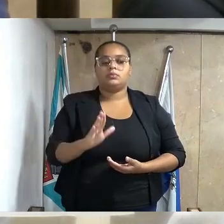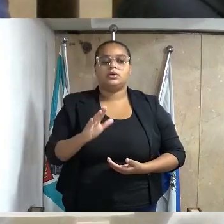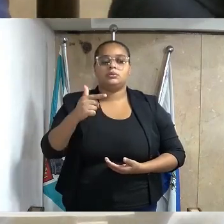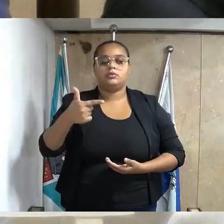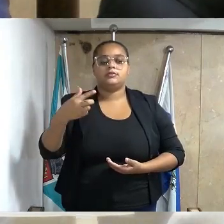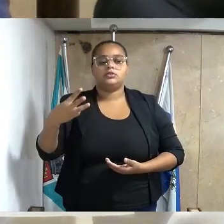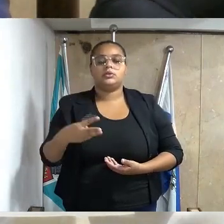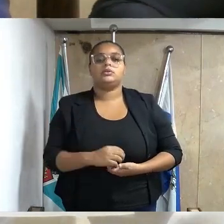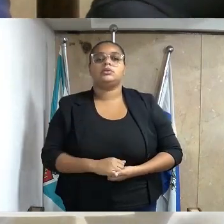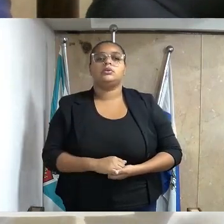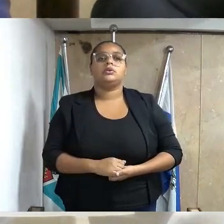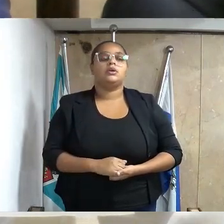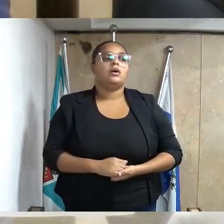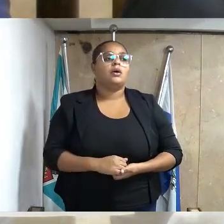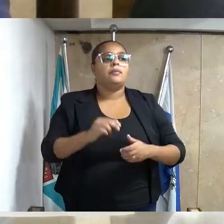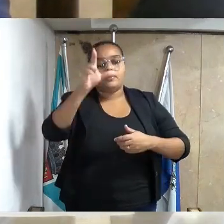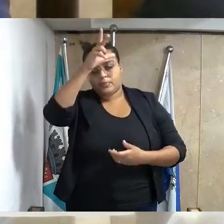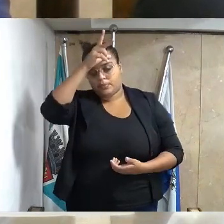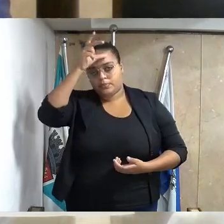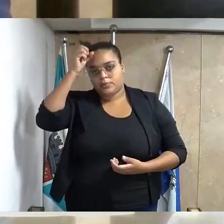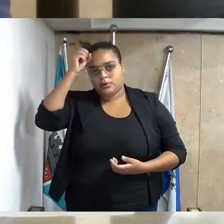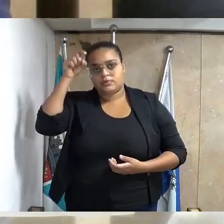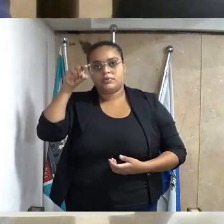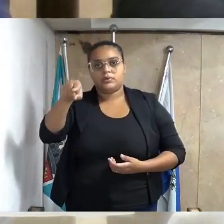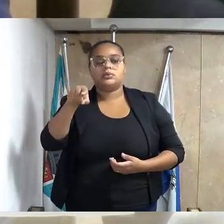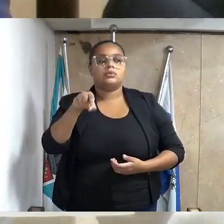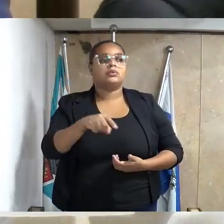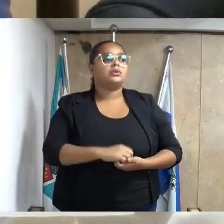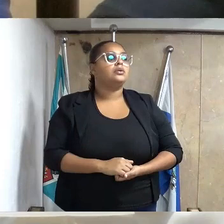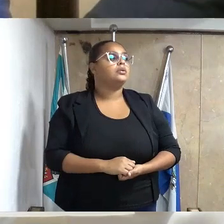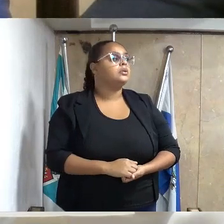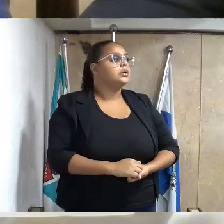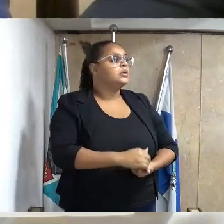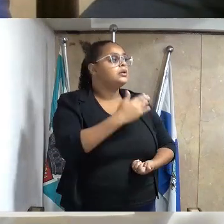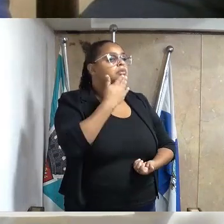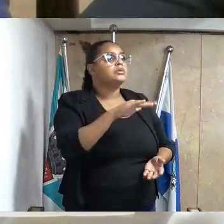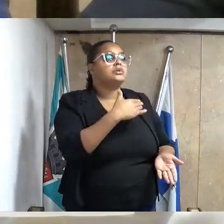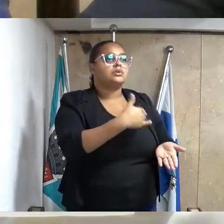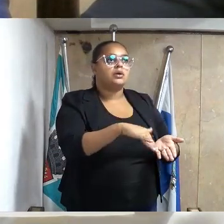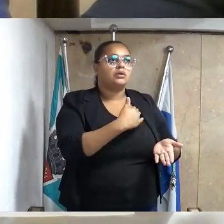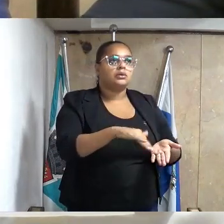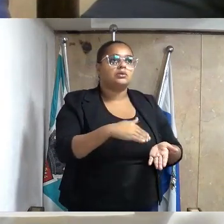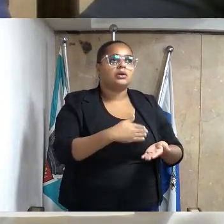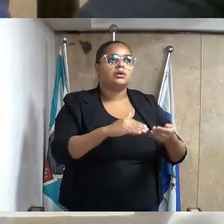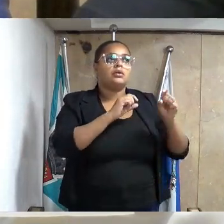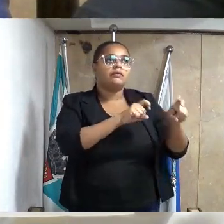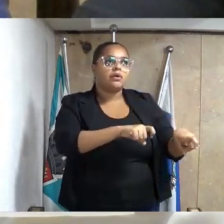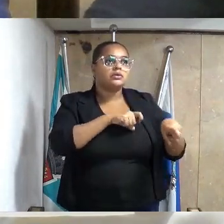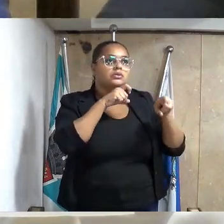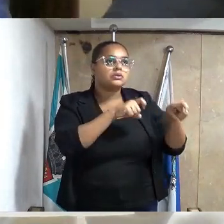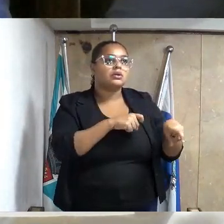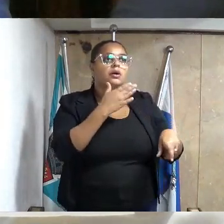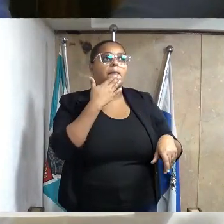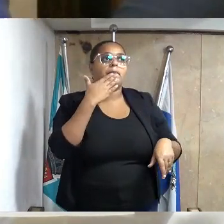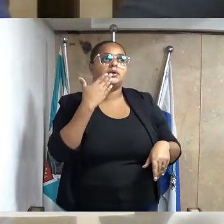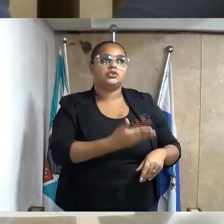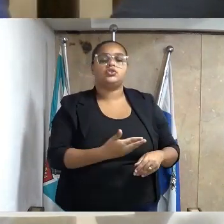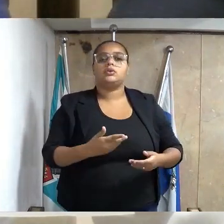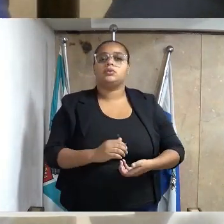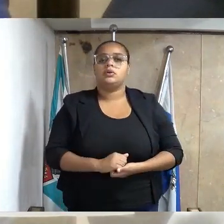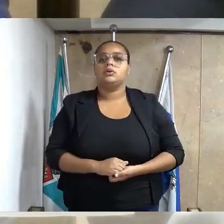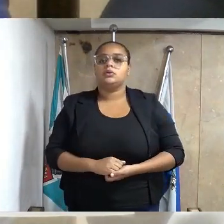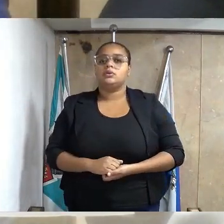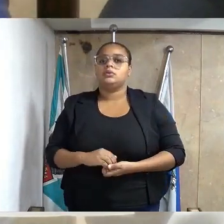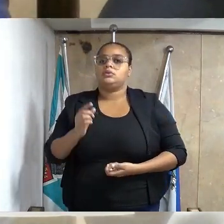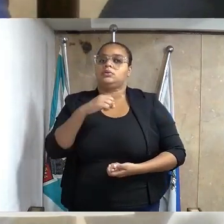728/2023, da Prefeitura Municipal do Duque de Caxias, da Secretaria Municipal de Fazenda, solicitando o plenário desta